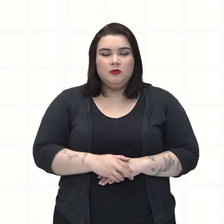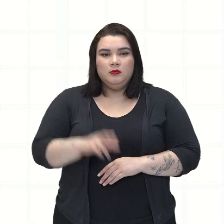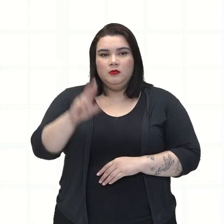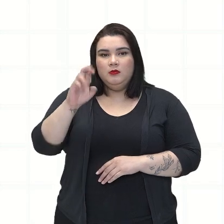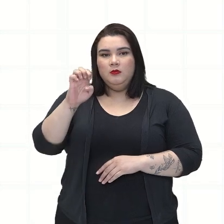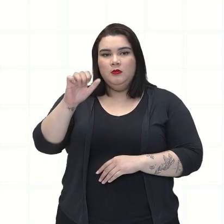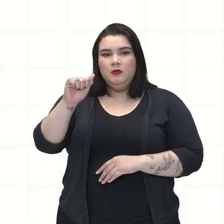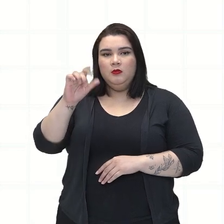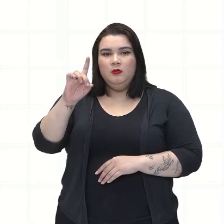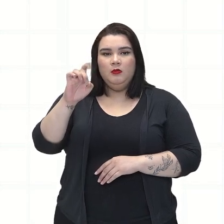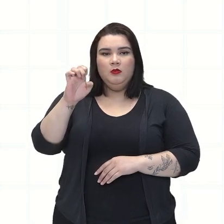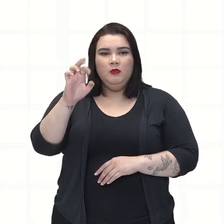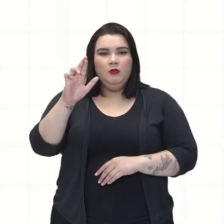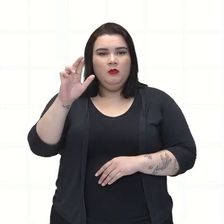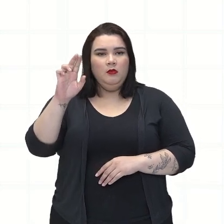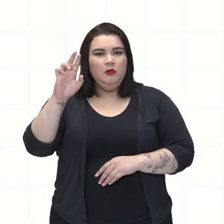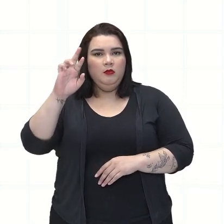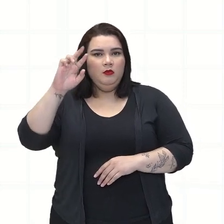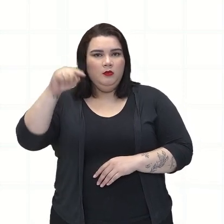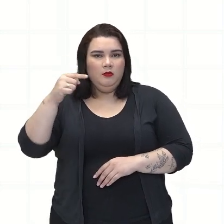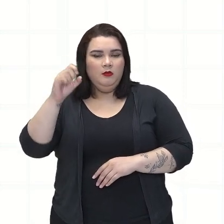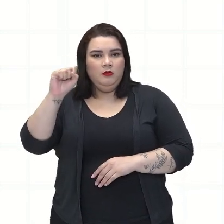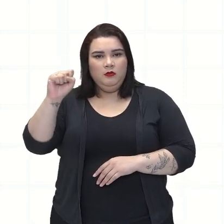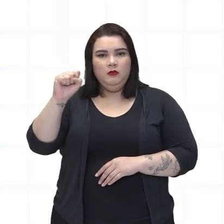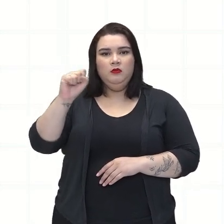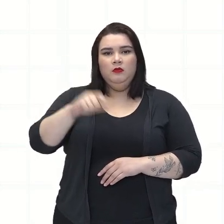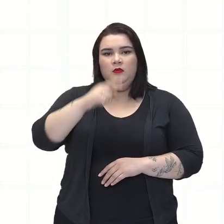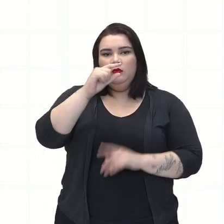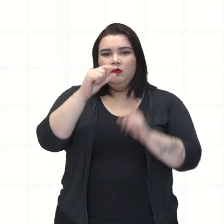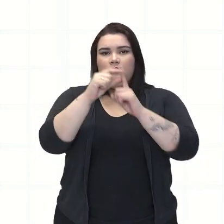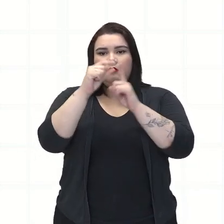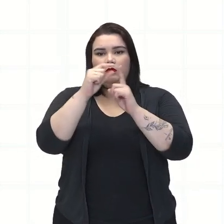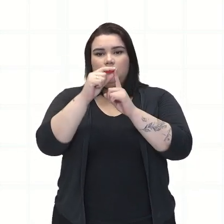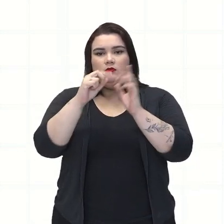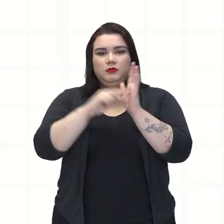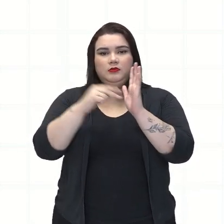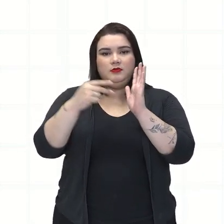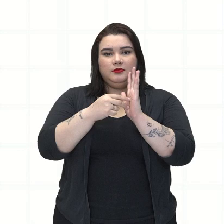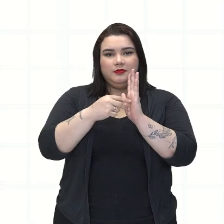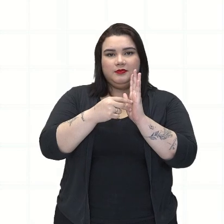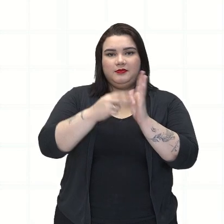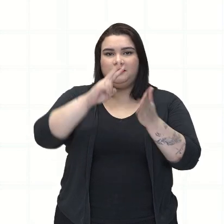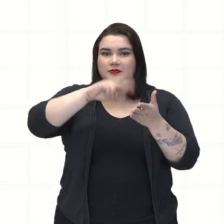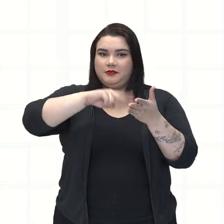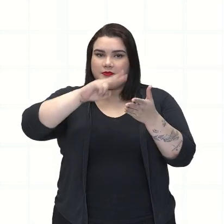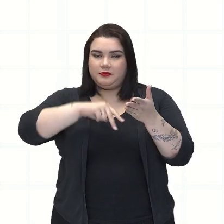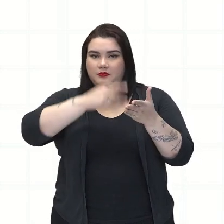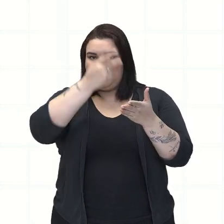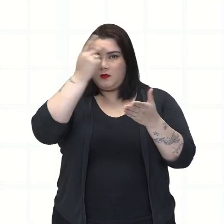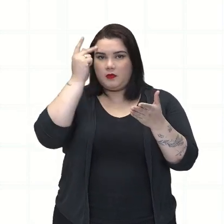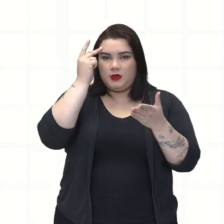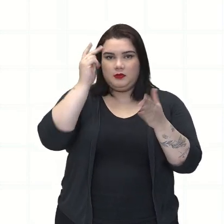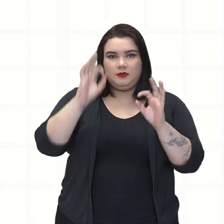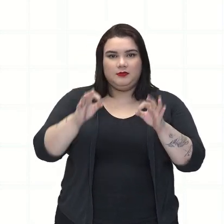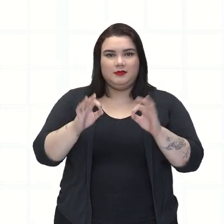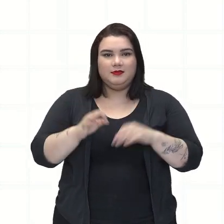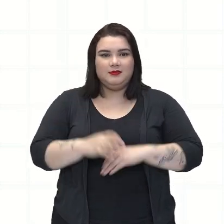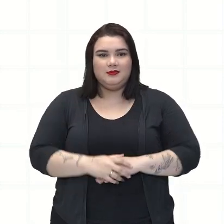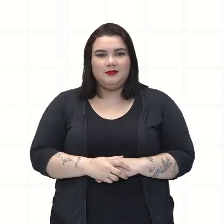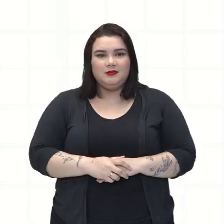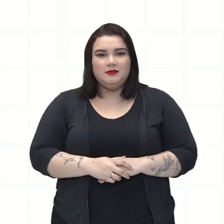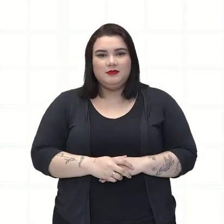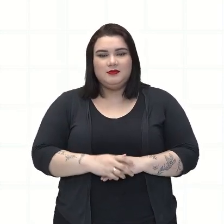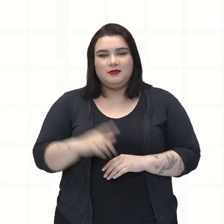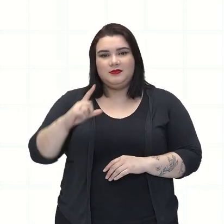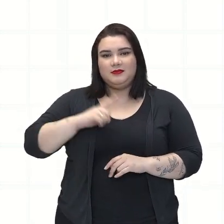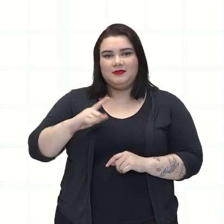palavra leitor. Leitor, reader. Reader que vem do verbo read, tá, people? Então, sempre